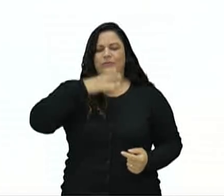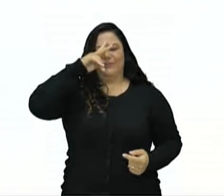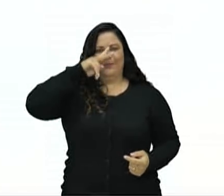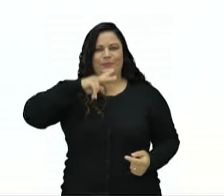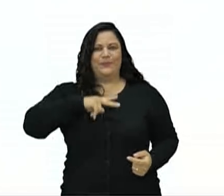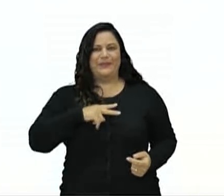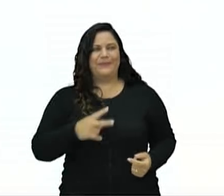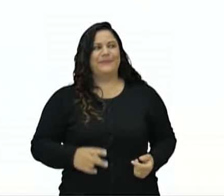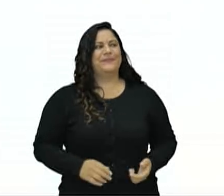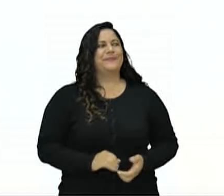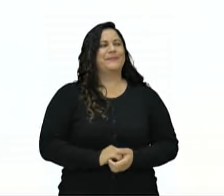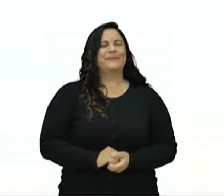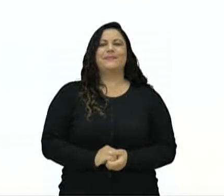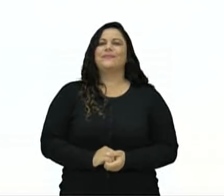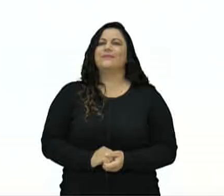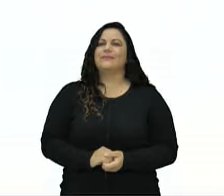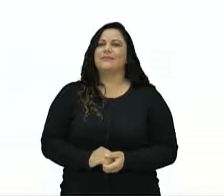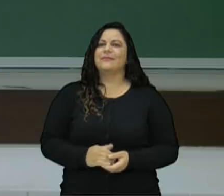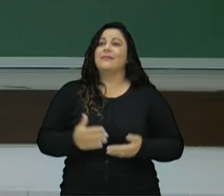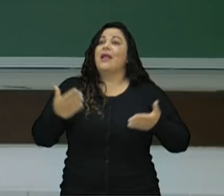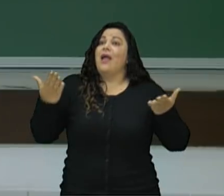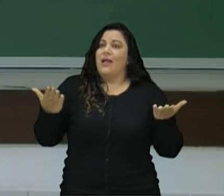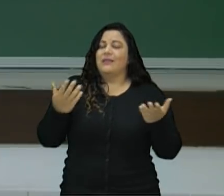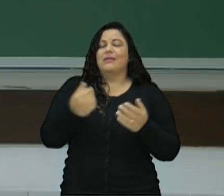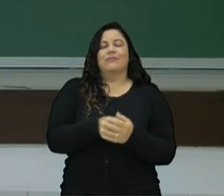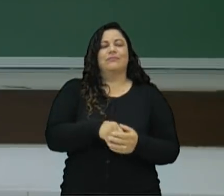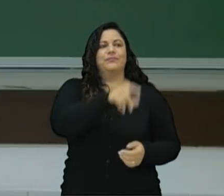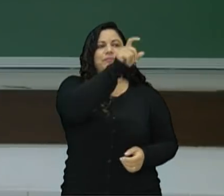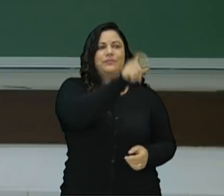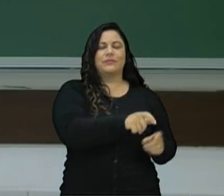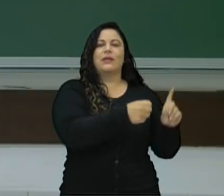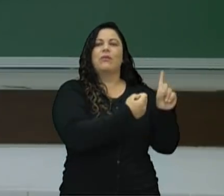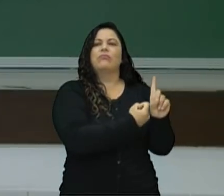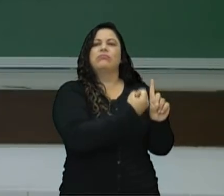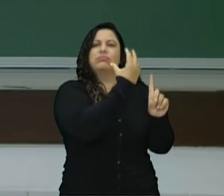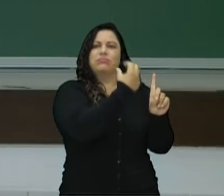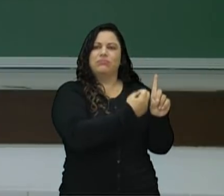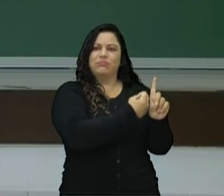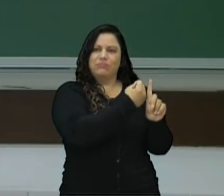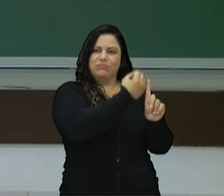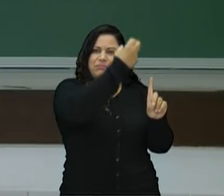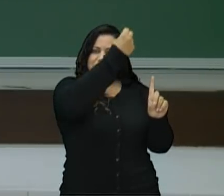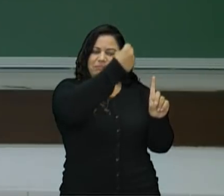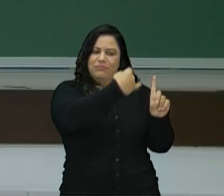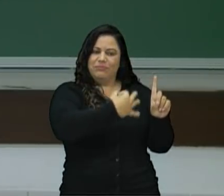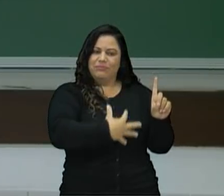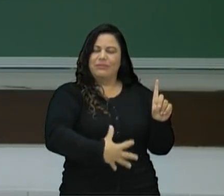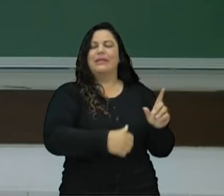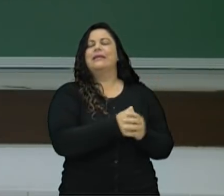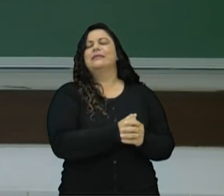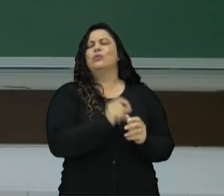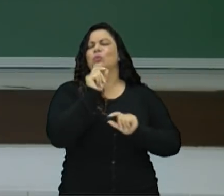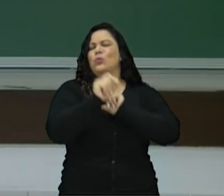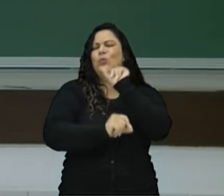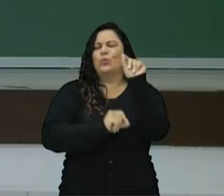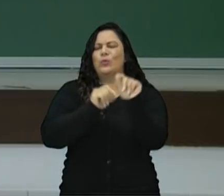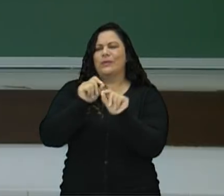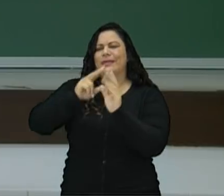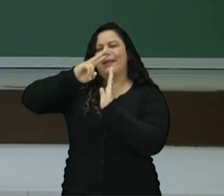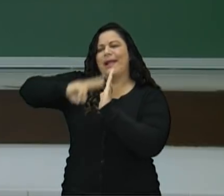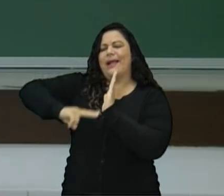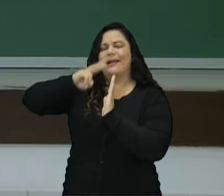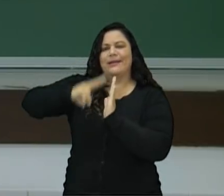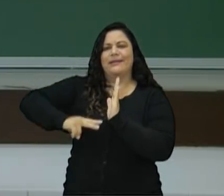Então vejam, né, que aqui no depoimento da Linalba, ela traz aqui, né, o que a leitura representa na vida dela, o